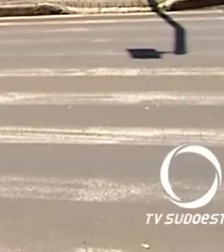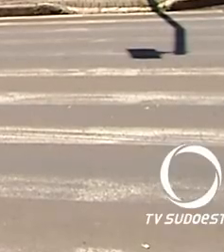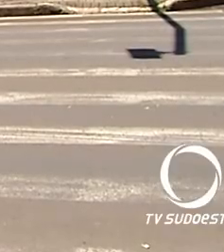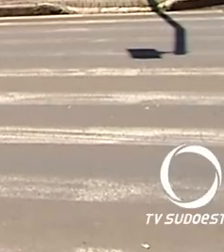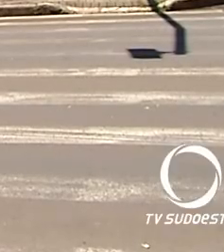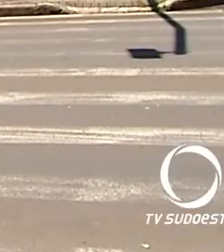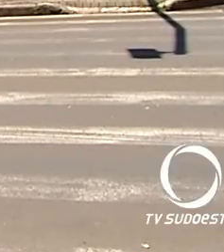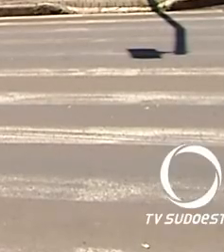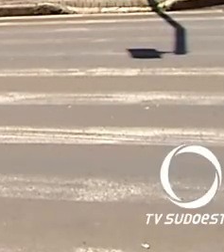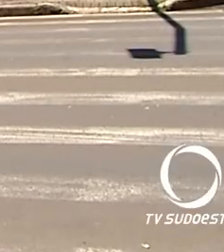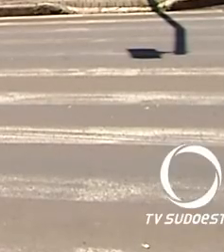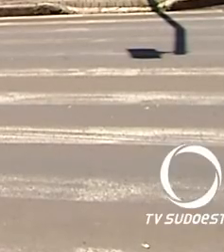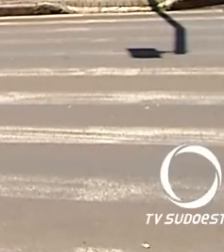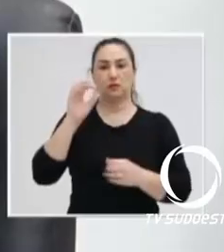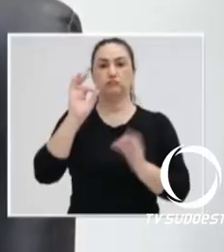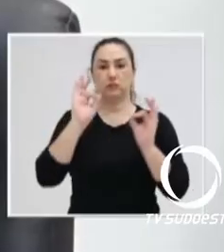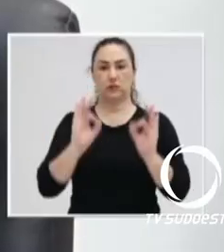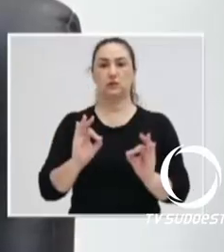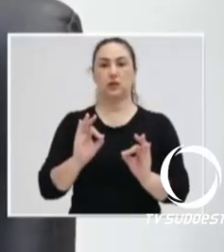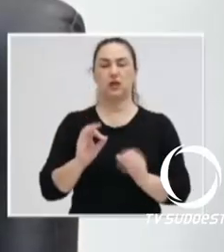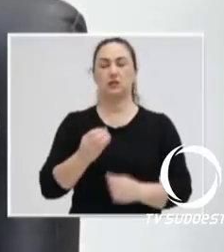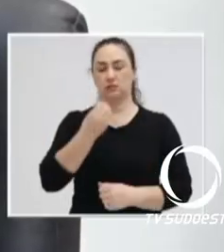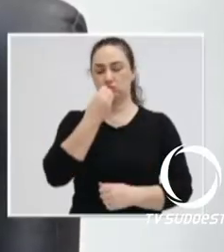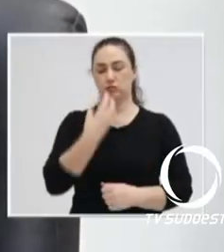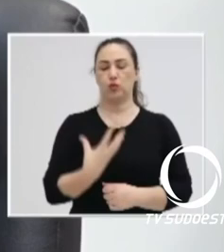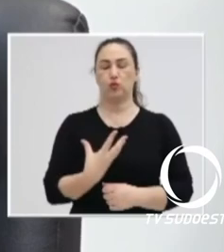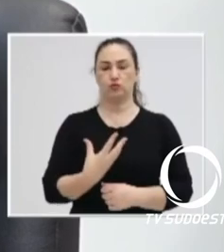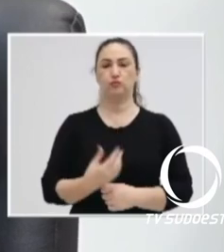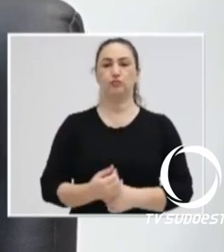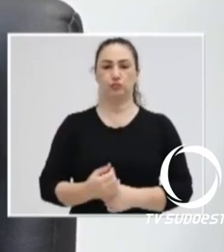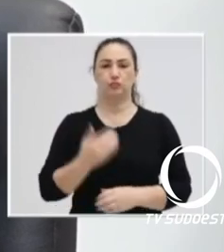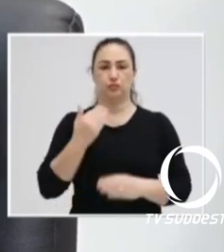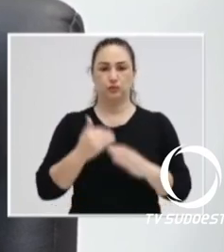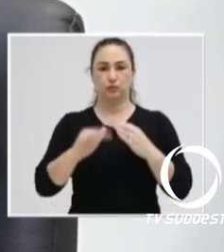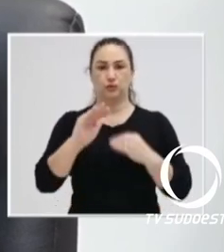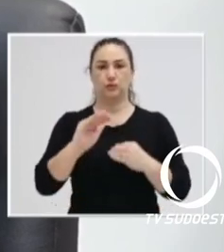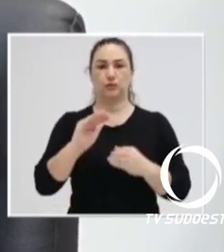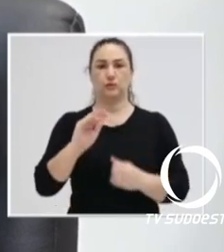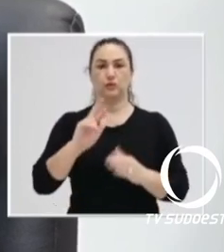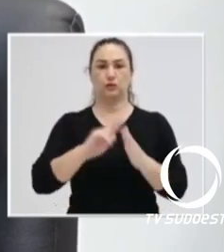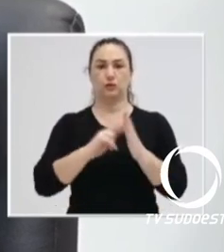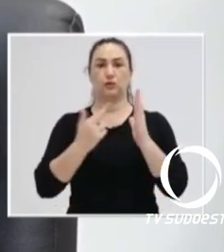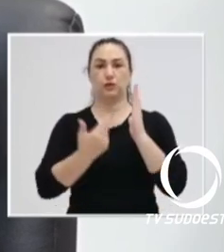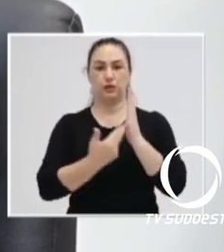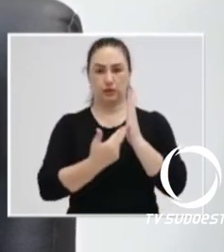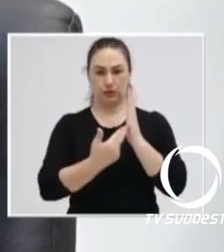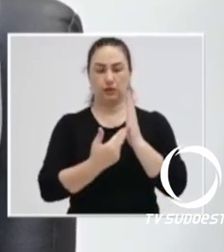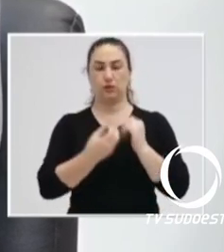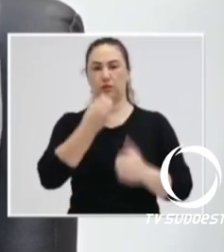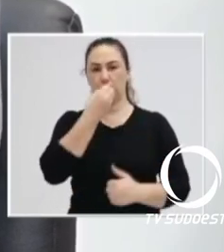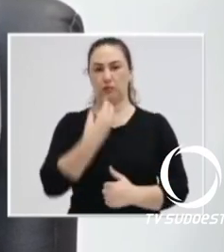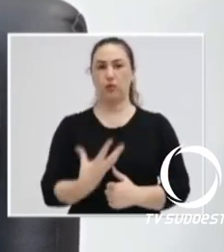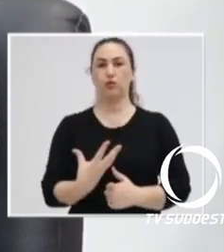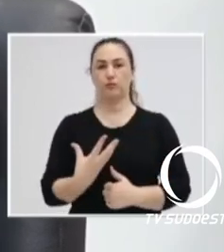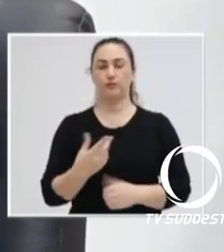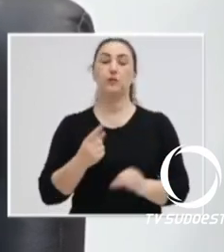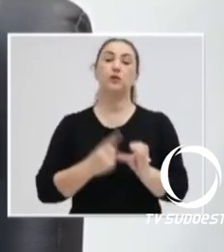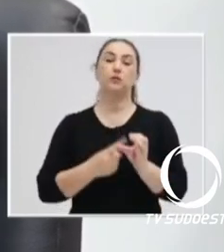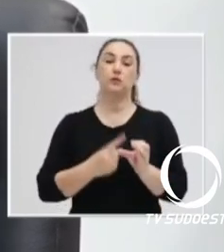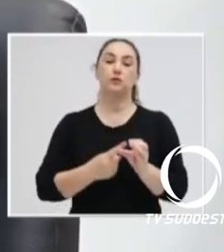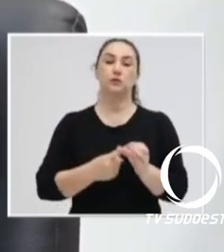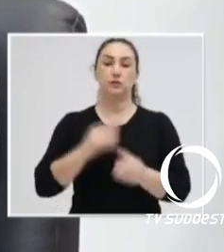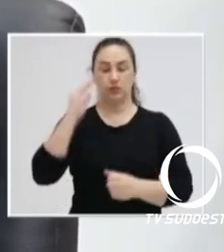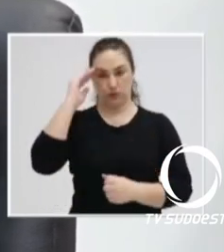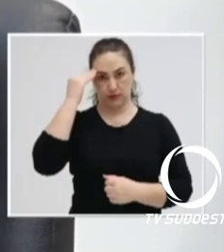na Câmara Vereador Lindomar Brandão disse que o Executivo agiu em conformidade com a lei é o município realmente entende